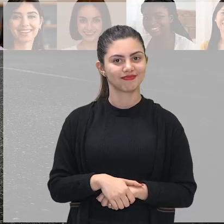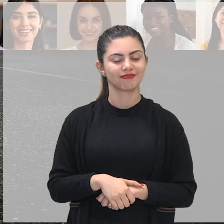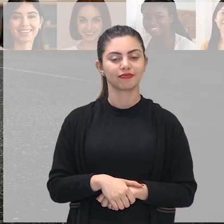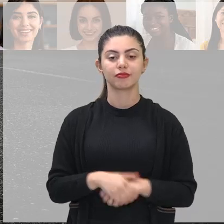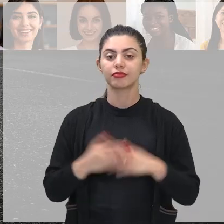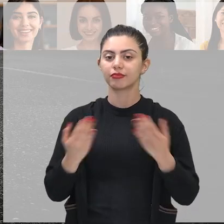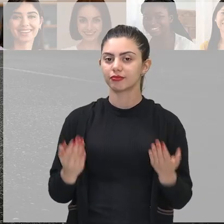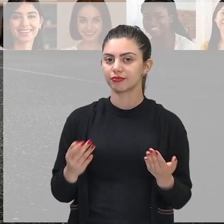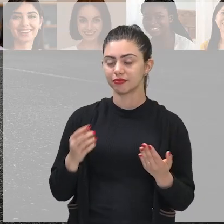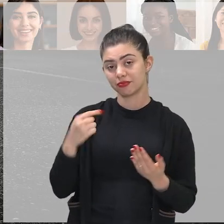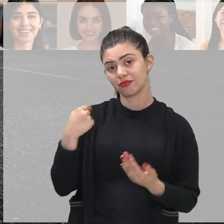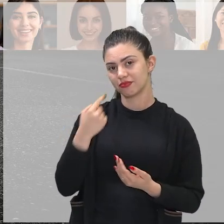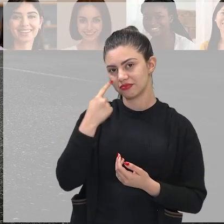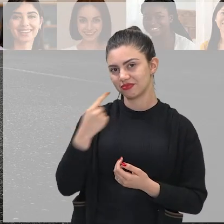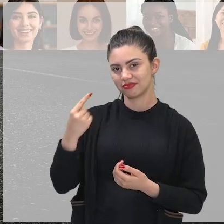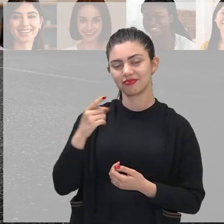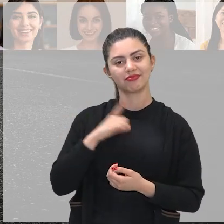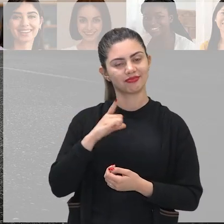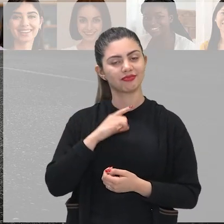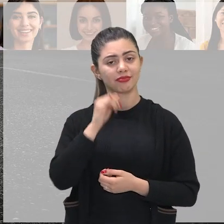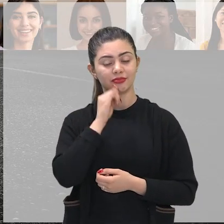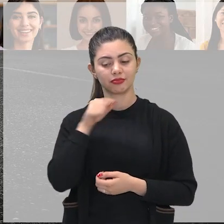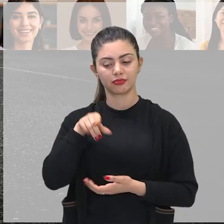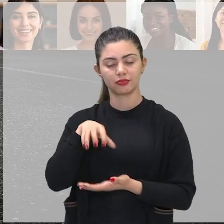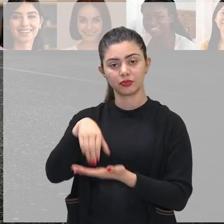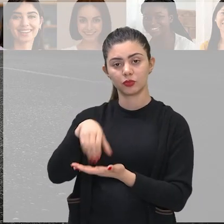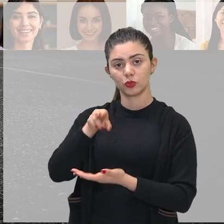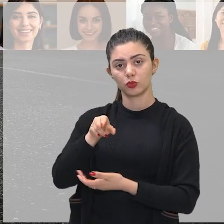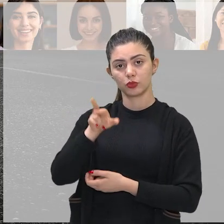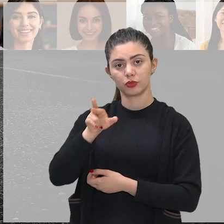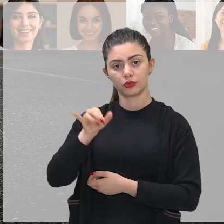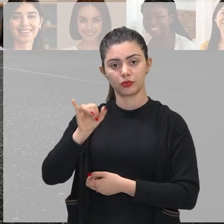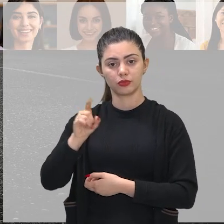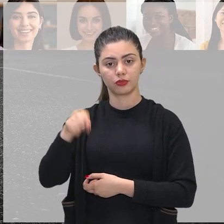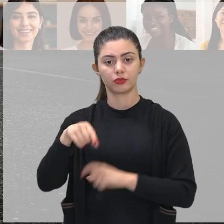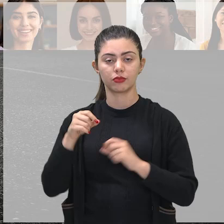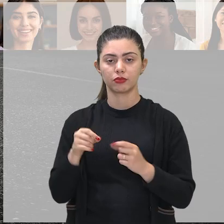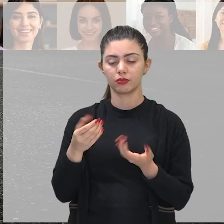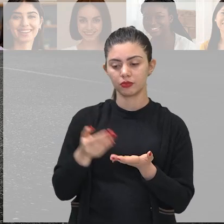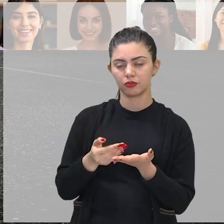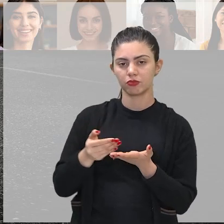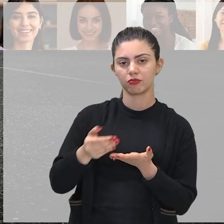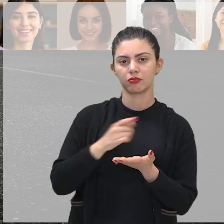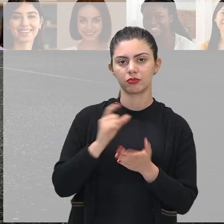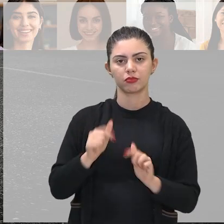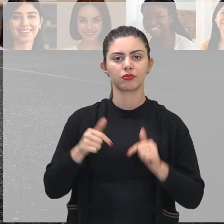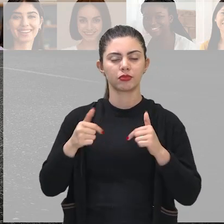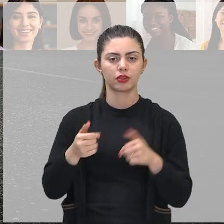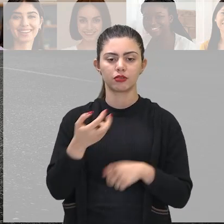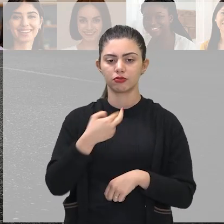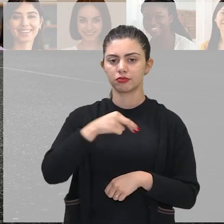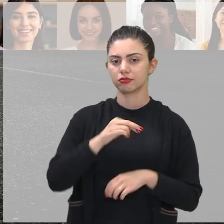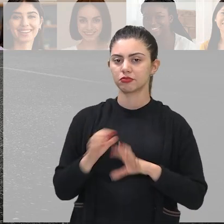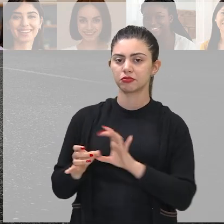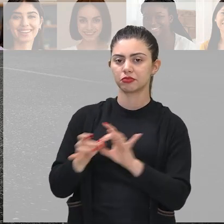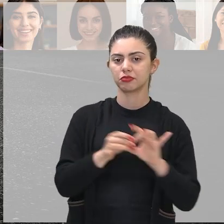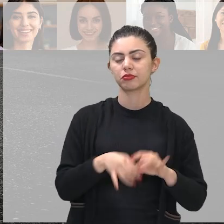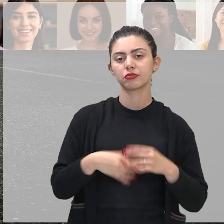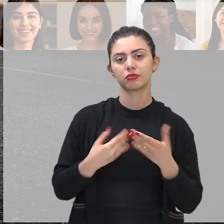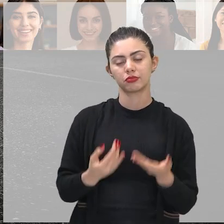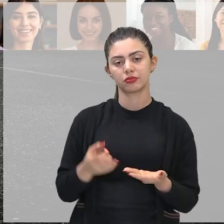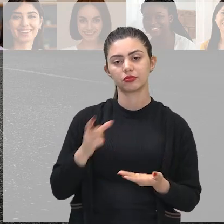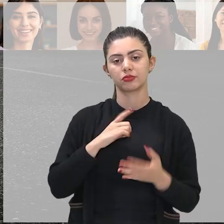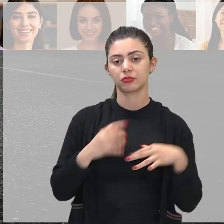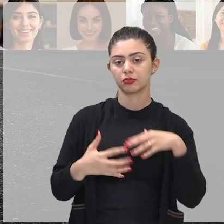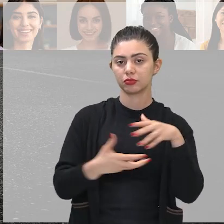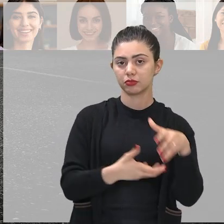Então, nós temos um exemplo aqui que a URI, que é a Iniciativa das Religiões Unidas, que é uma organização internacional